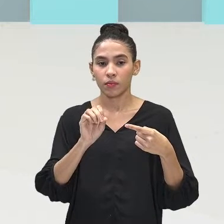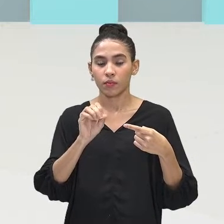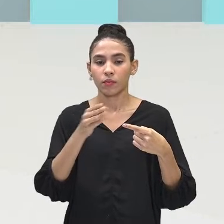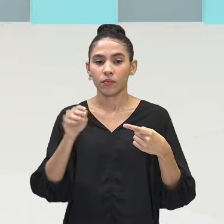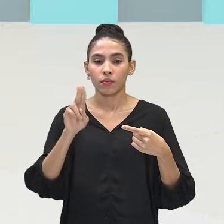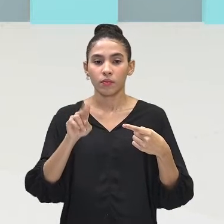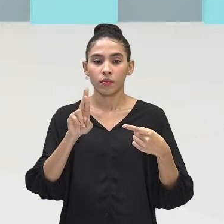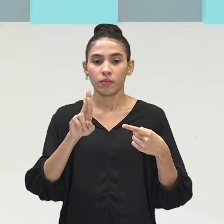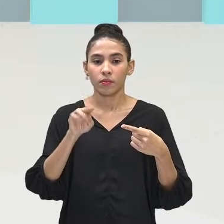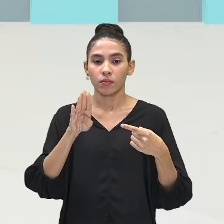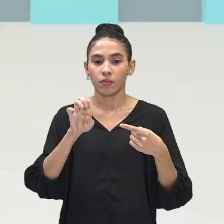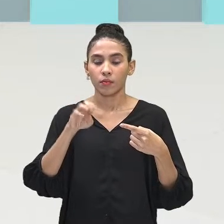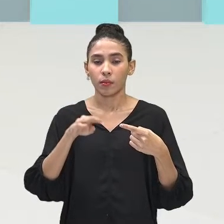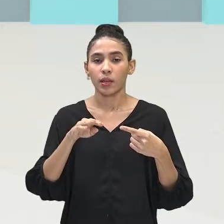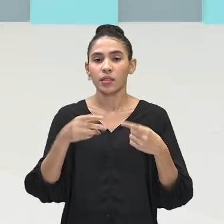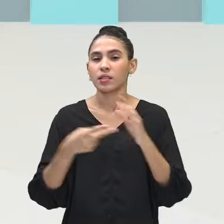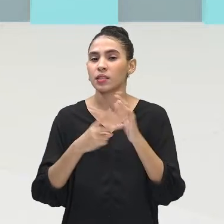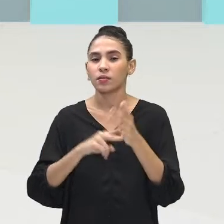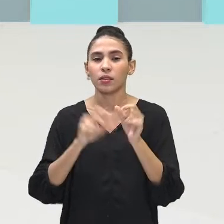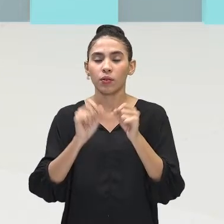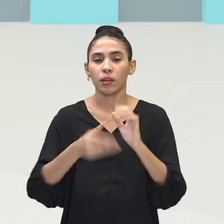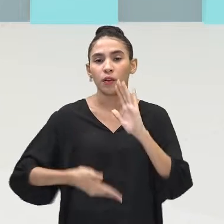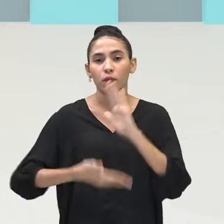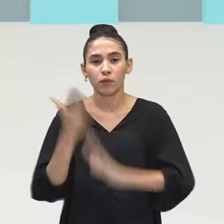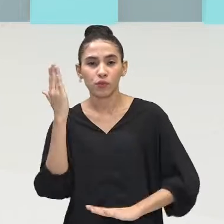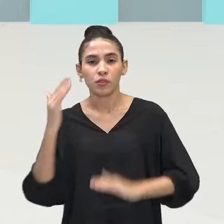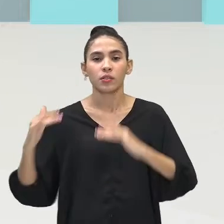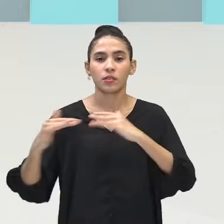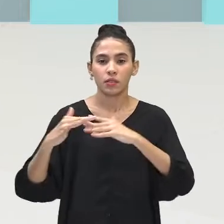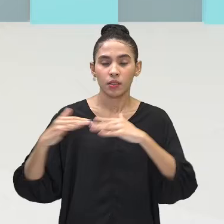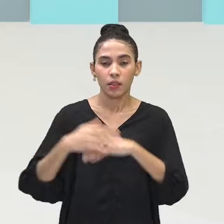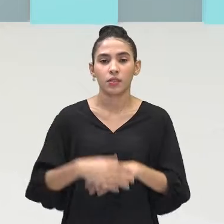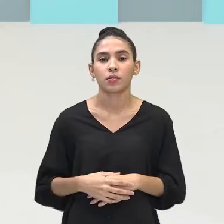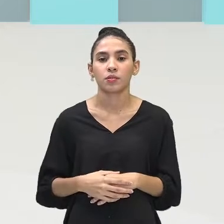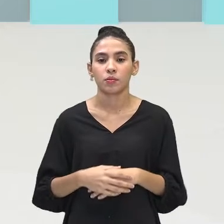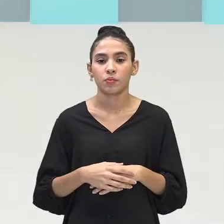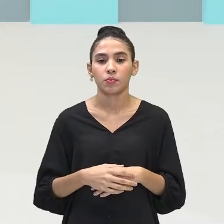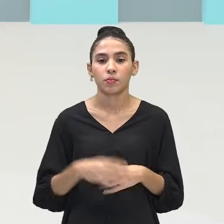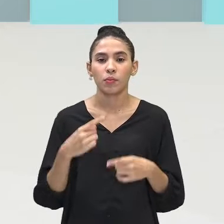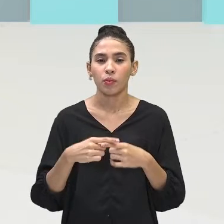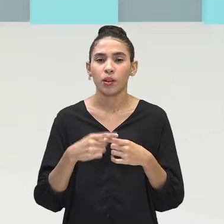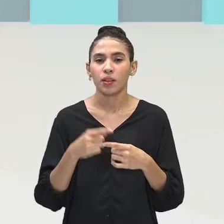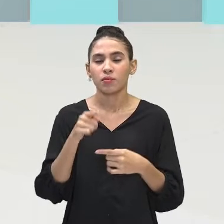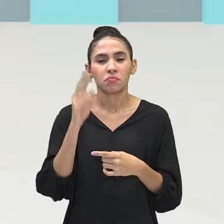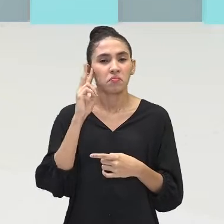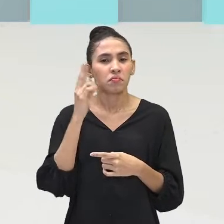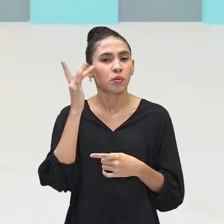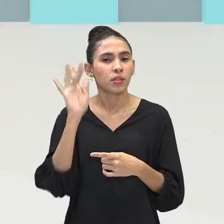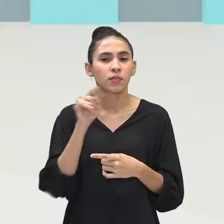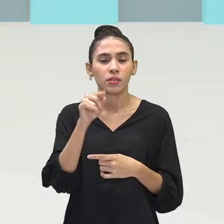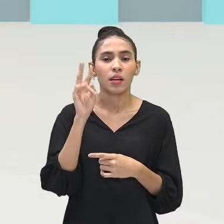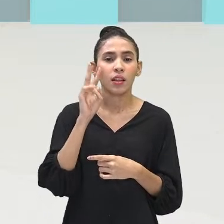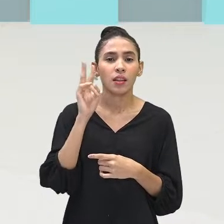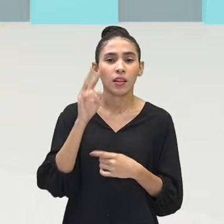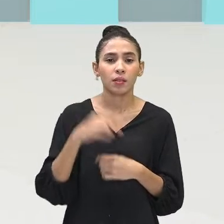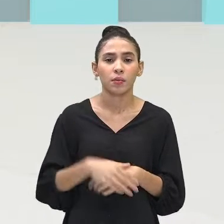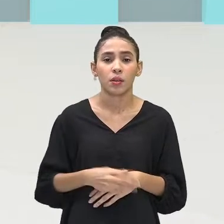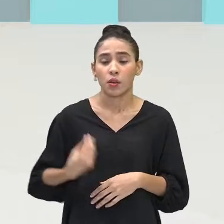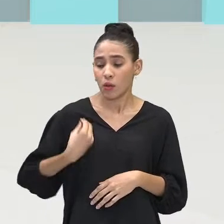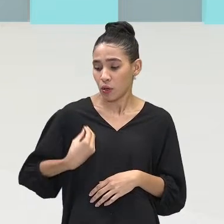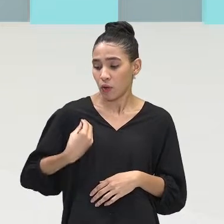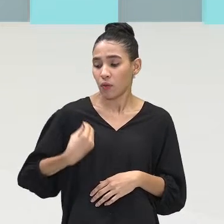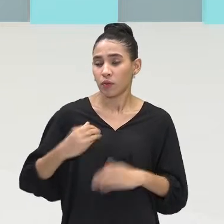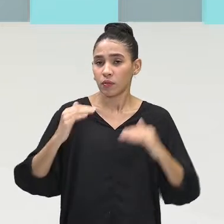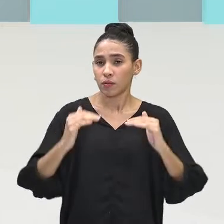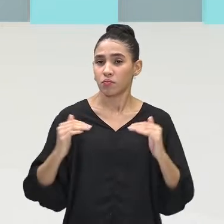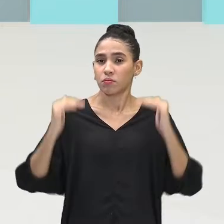da cidade. Já que nós estávamos ali a partir do trovadorismo, não sei se vocês se lembram, eu vivo na nobreza, eu